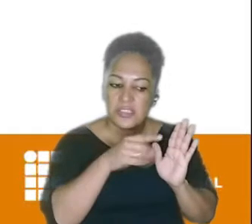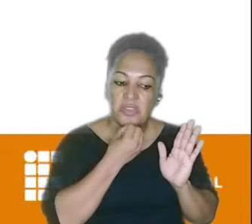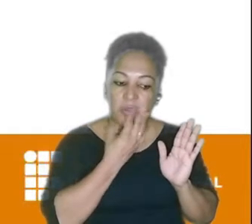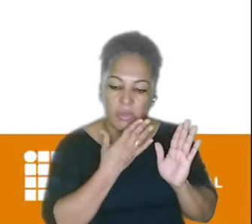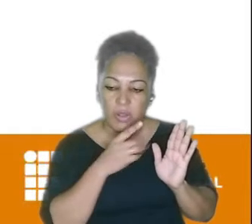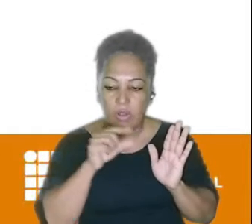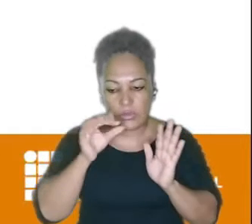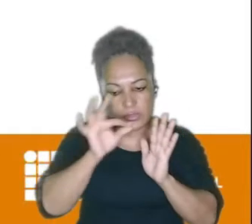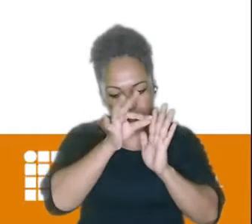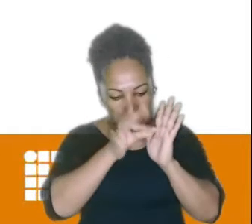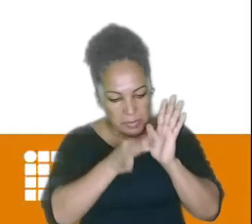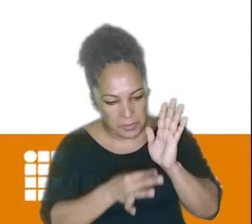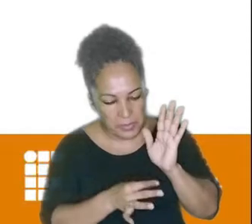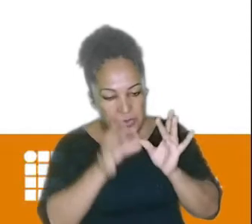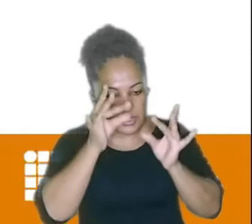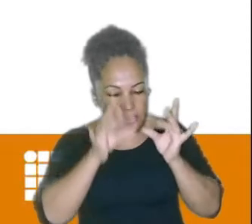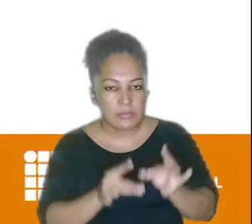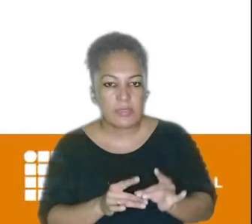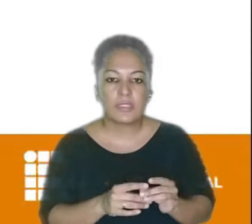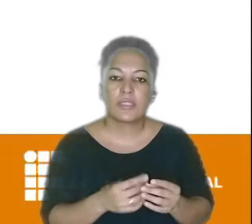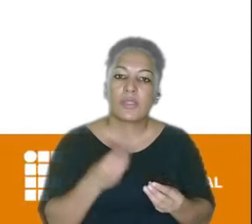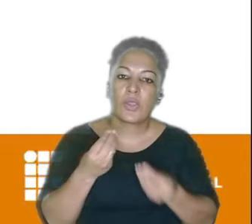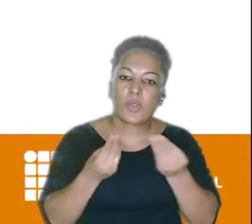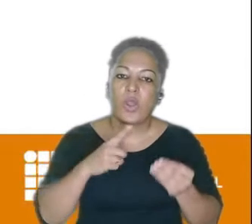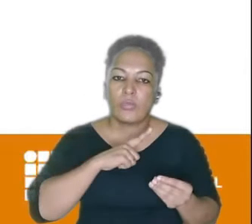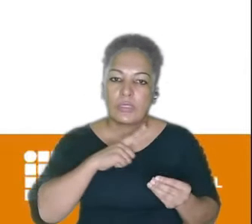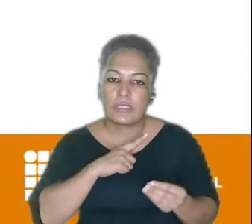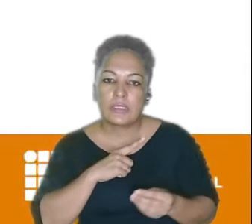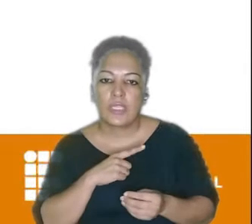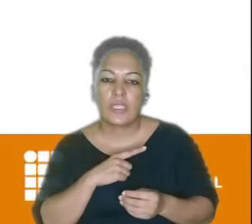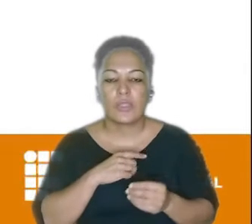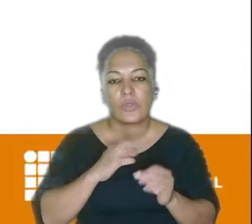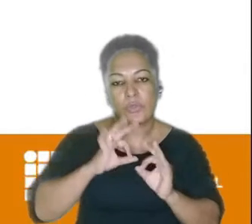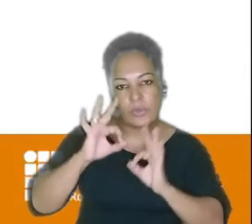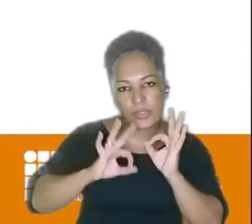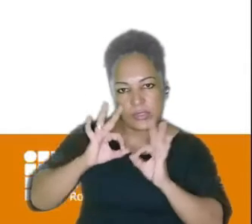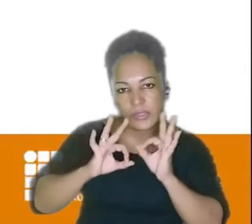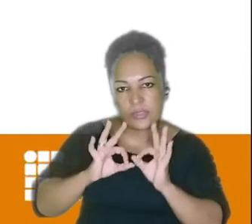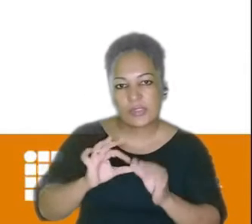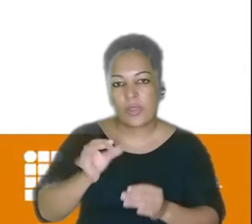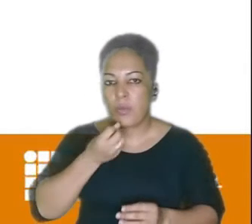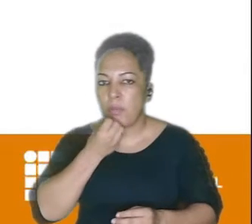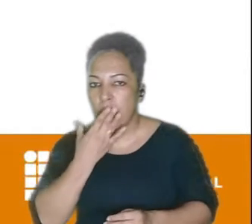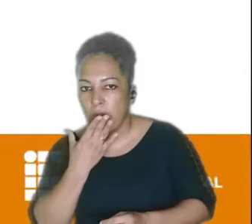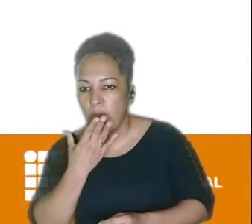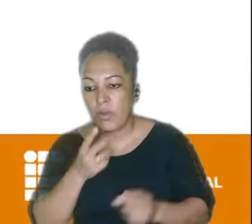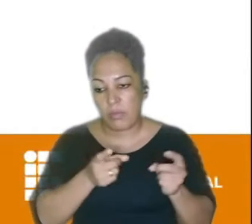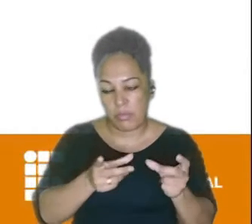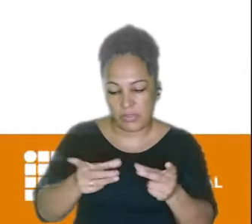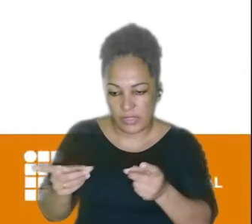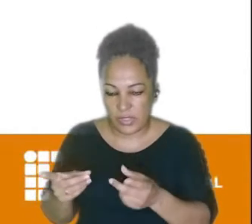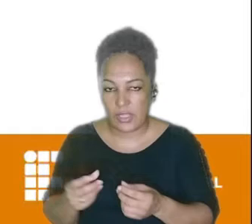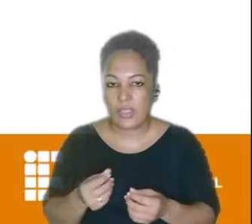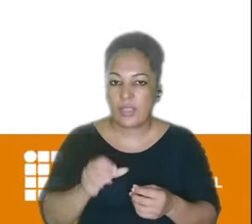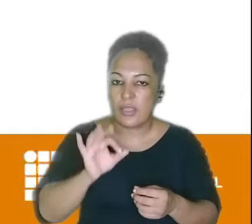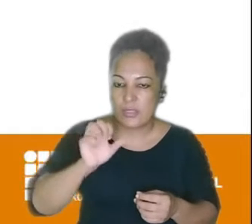esse negócio funciona assim, assim assado, ele tem certos processos que funcionam dessa forma, para